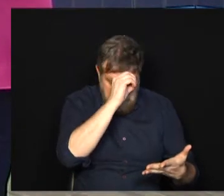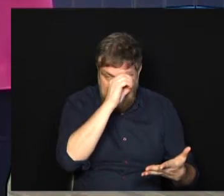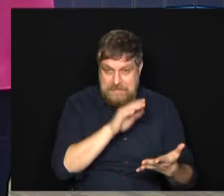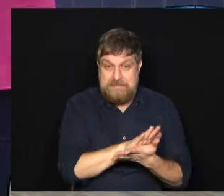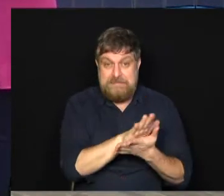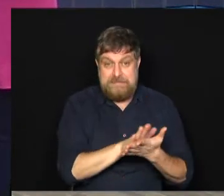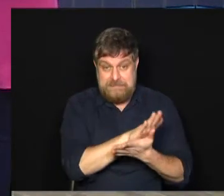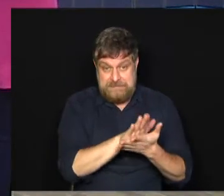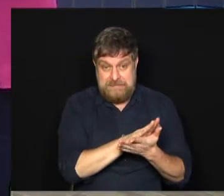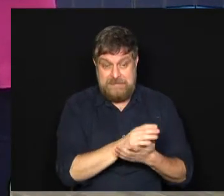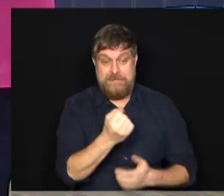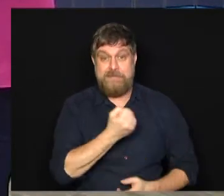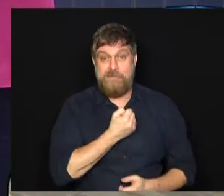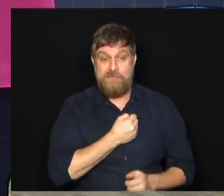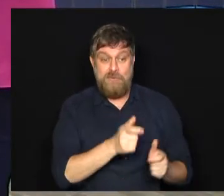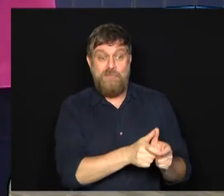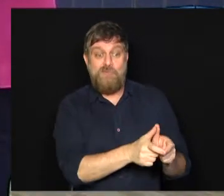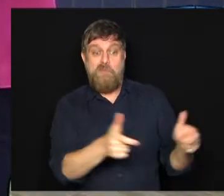maiores.